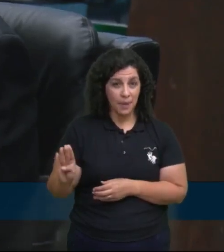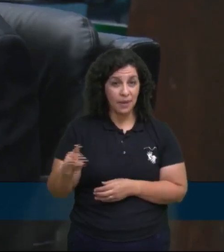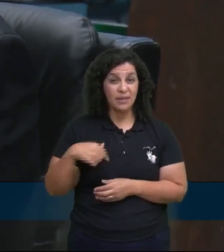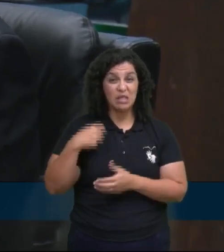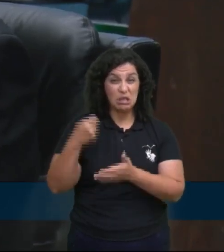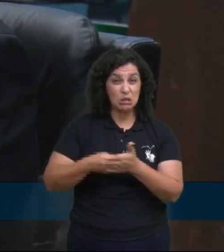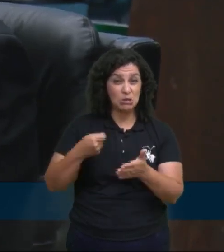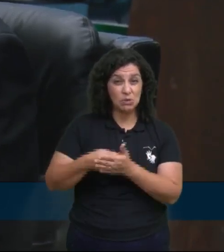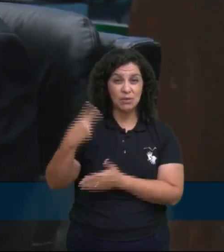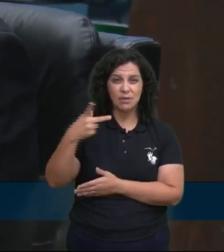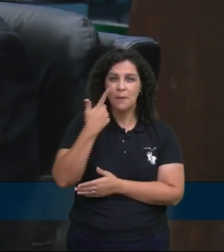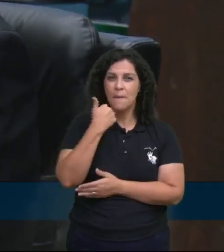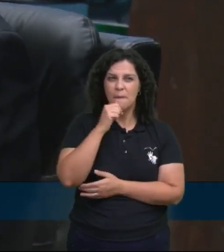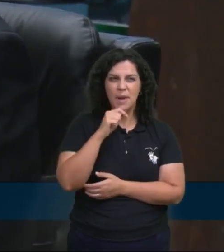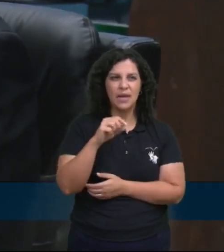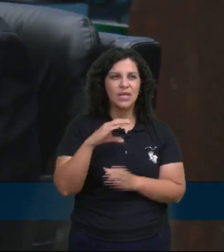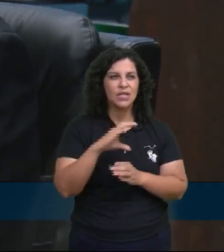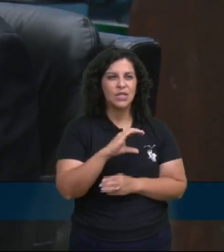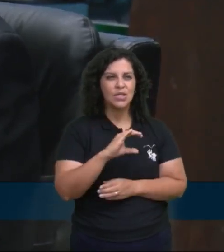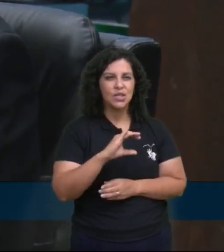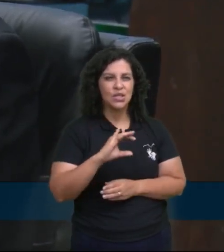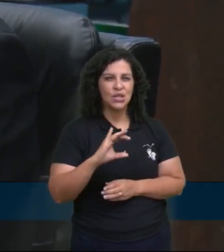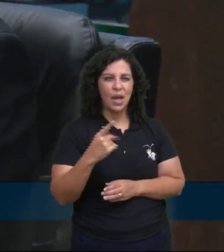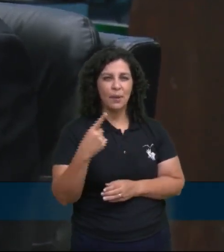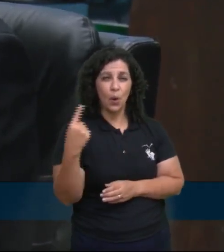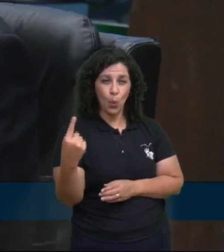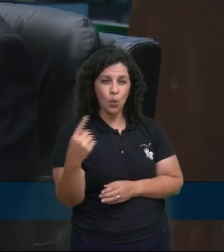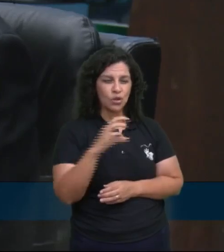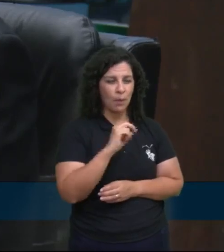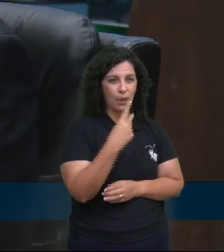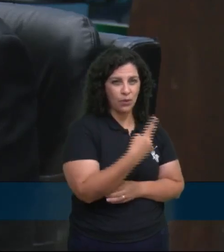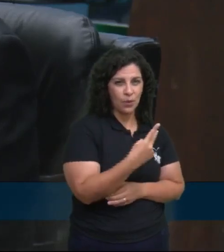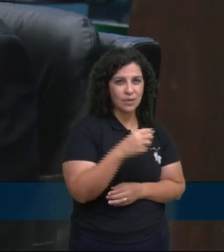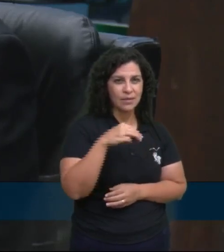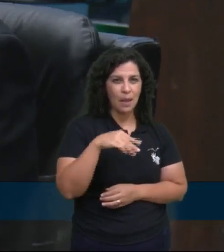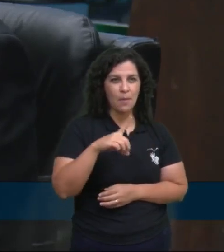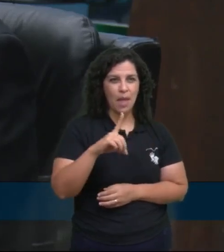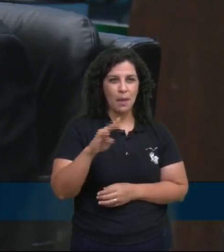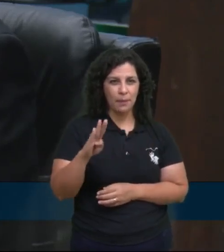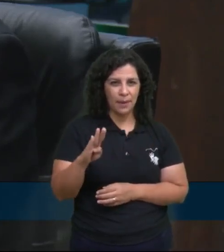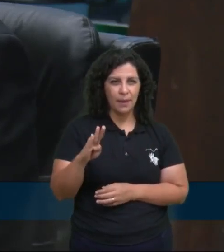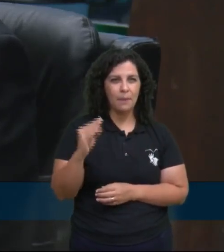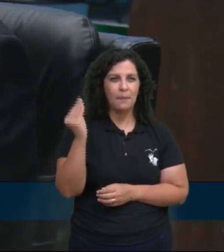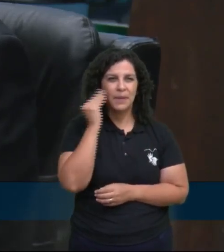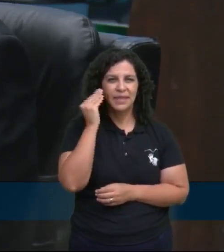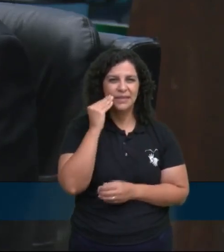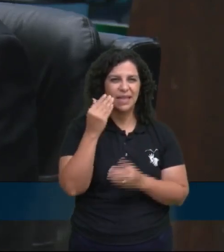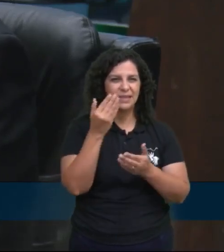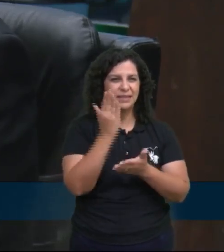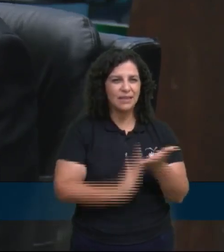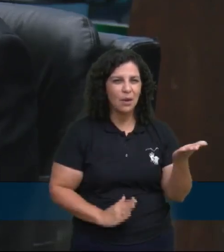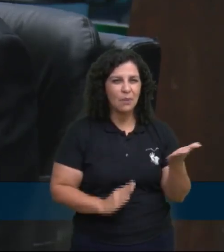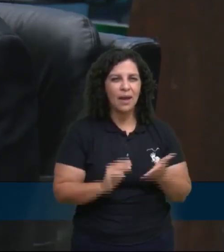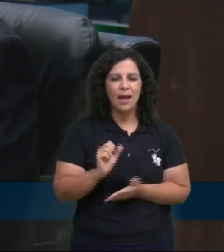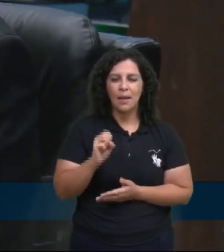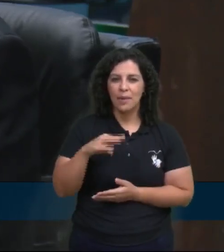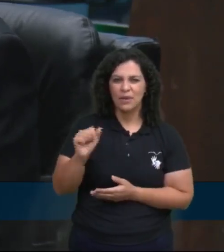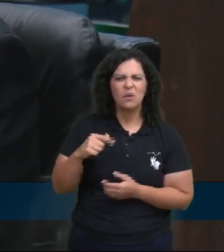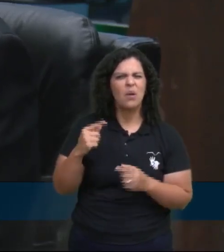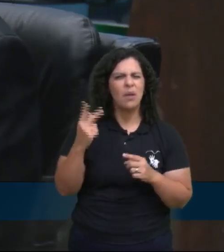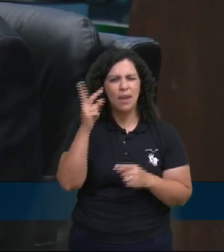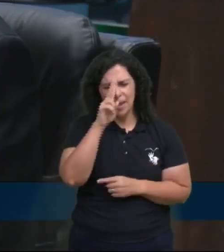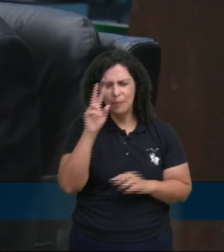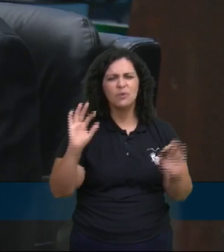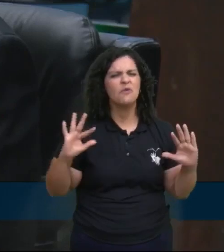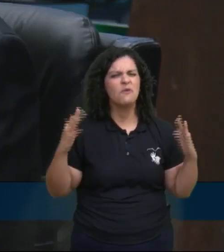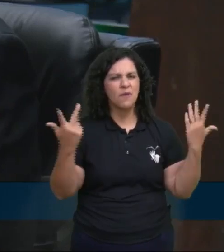seu pai, chapa 1 e chapa 2 do MDB, para derrotar Amadeu Geara. Me lembro da comemoração do